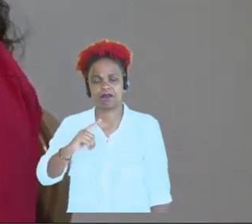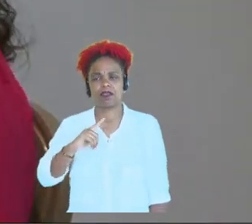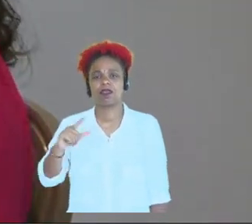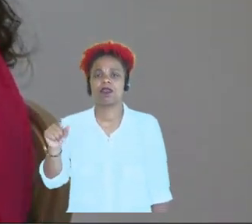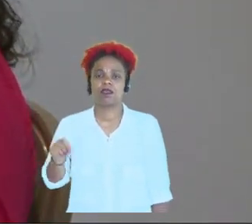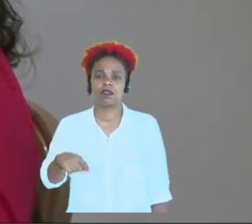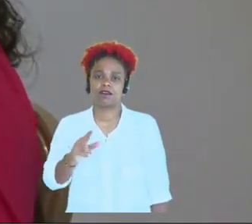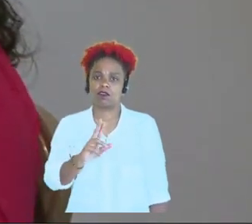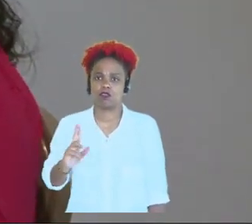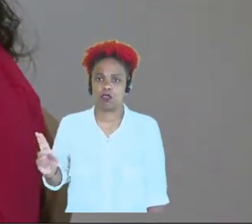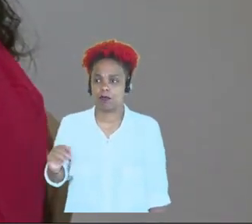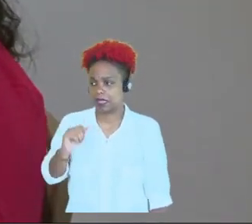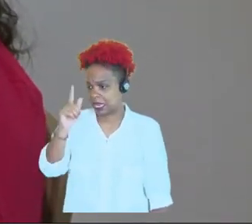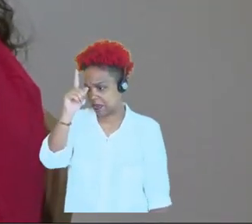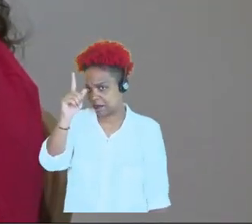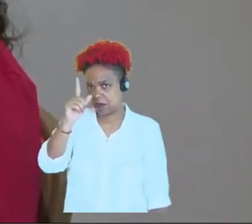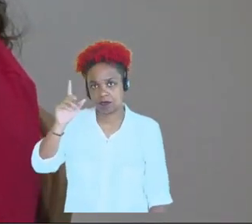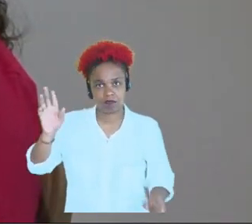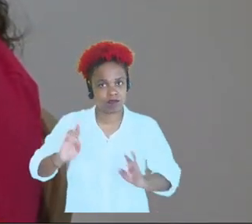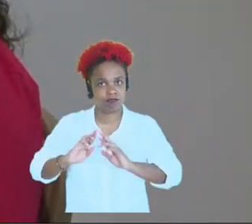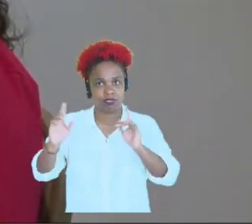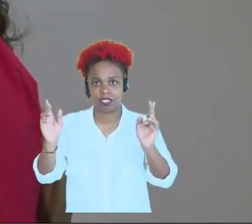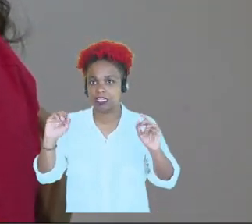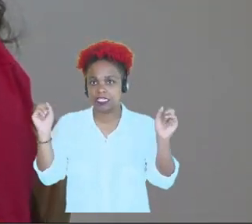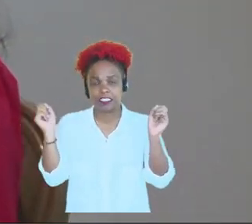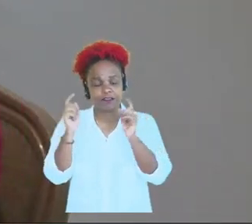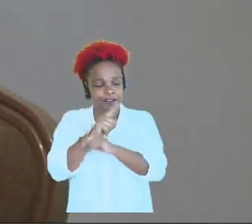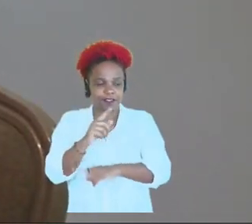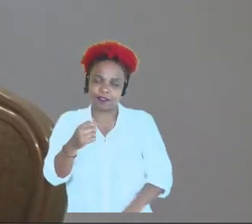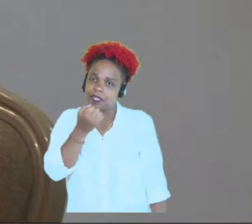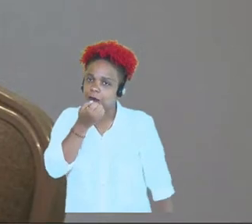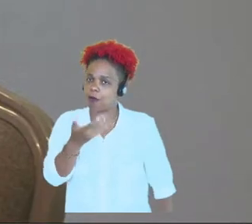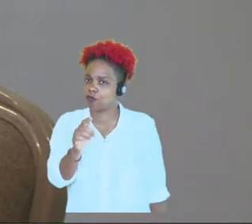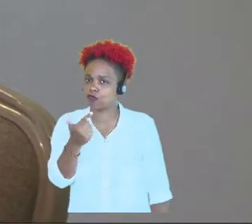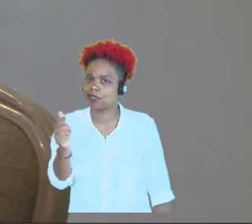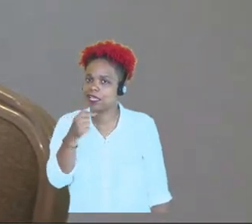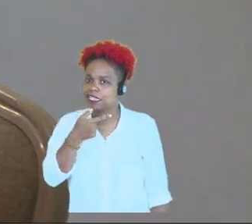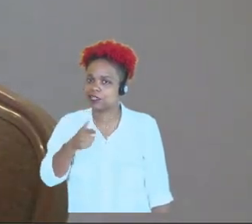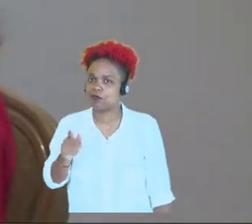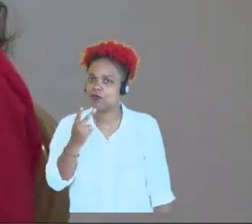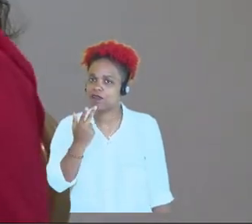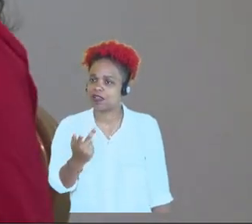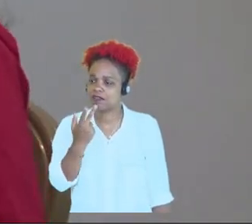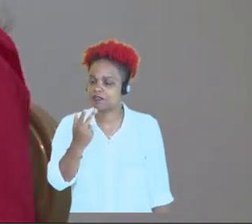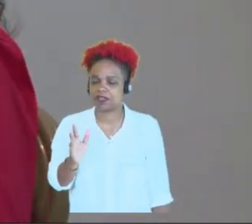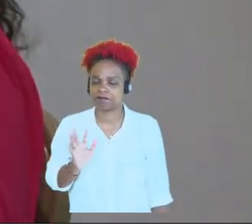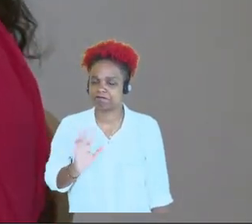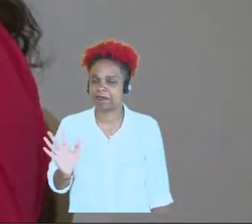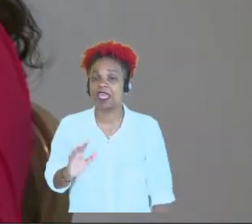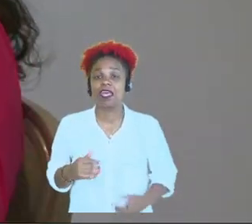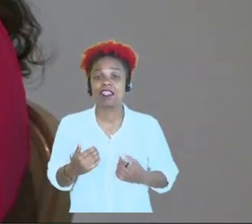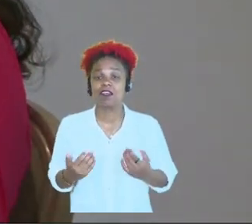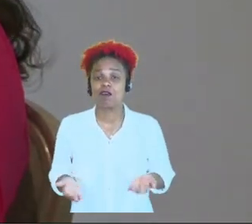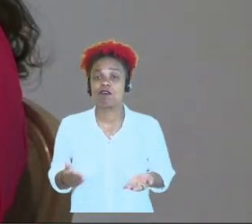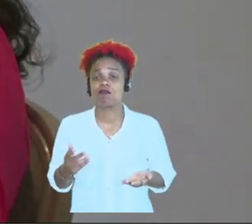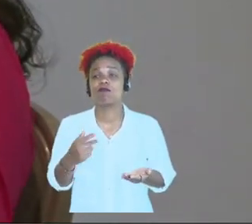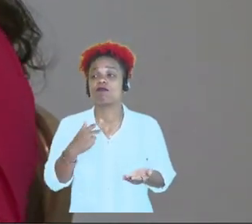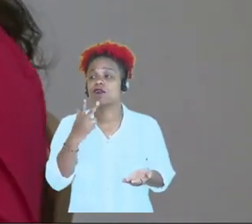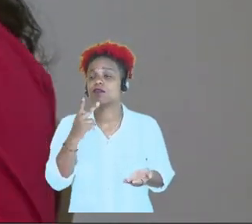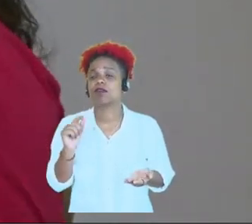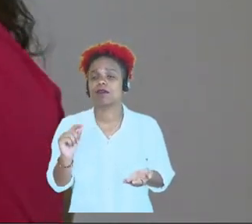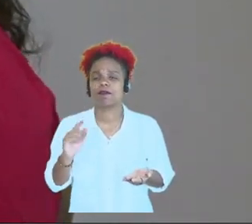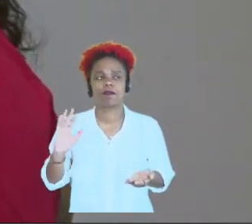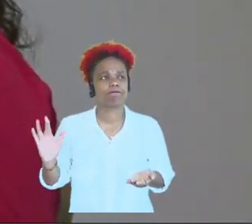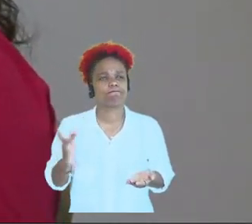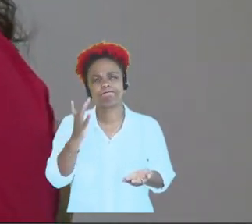Jung Union, desculpa, gente, meu alemão é tão bom quanto... Mas que ela dizia, e isso ficou